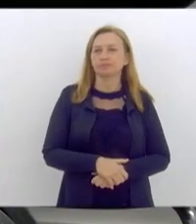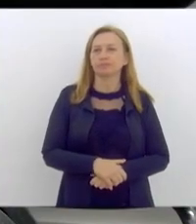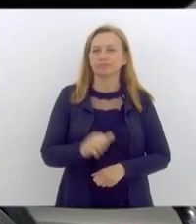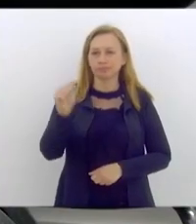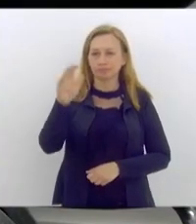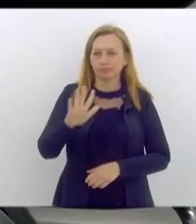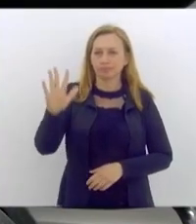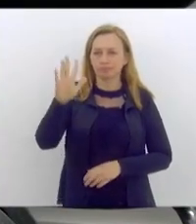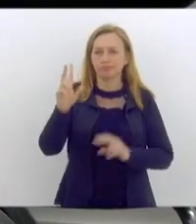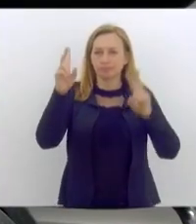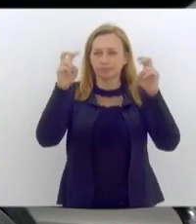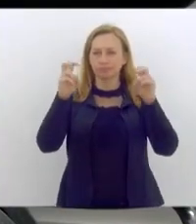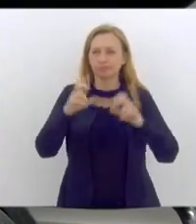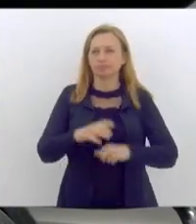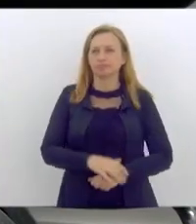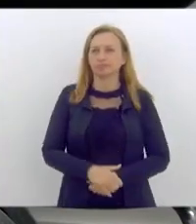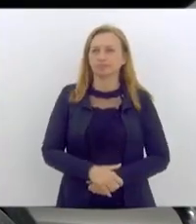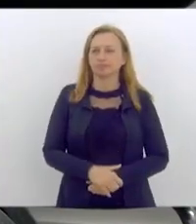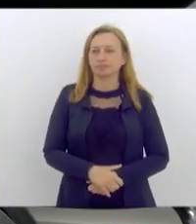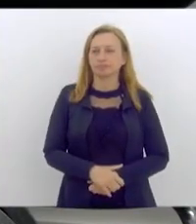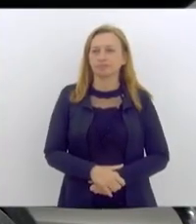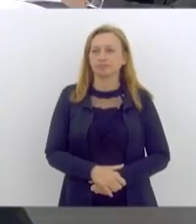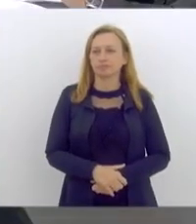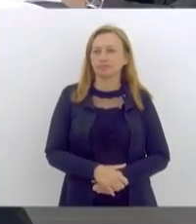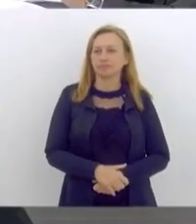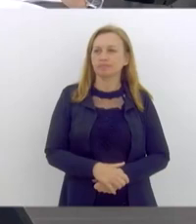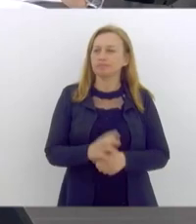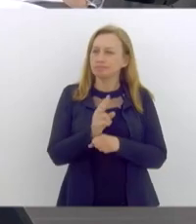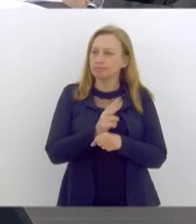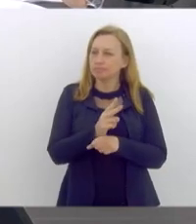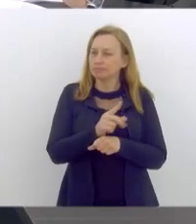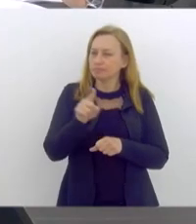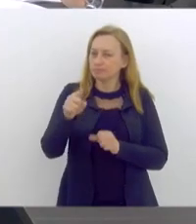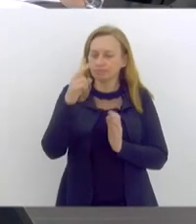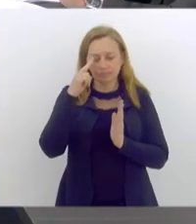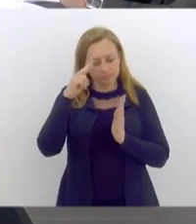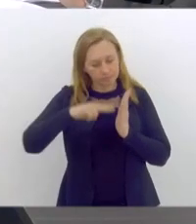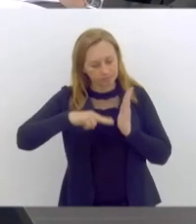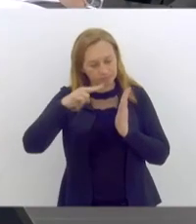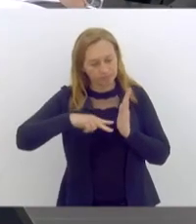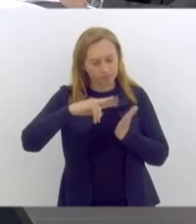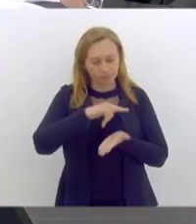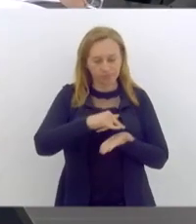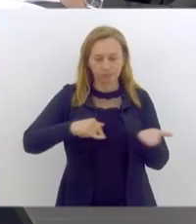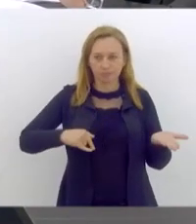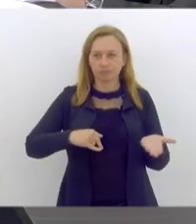geral a gente vai buscar lá a leitura dela